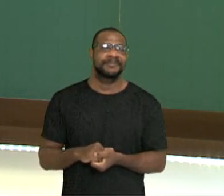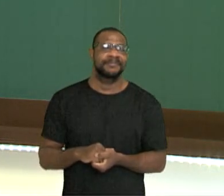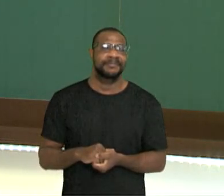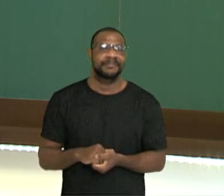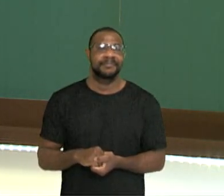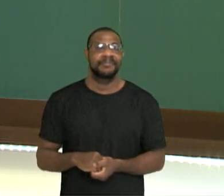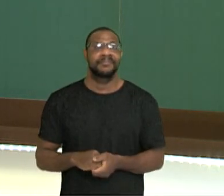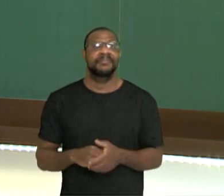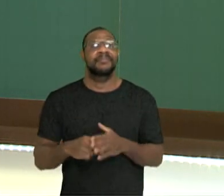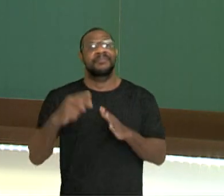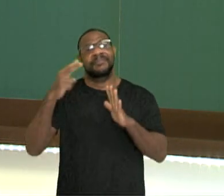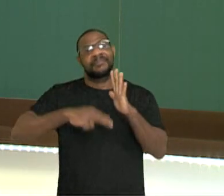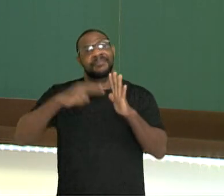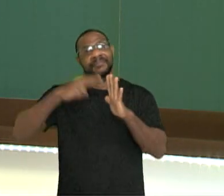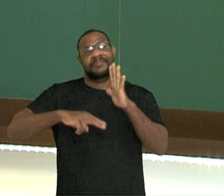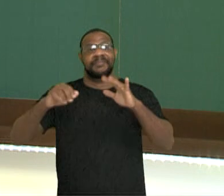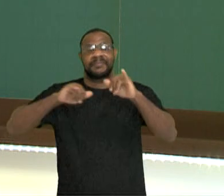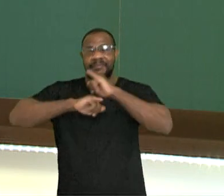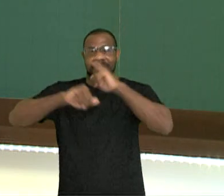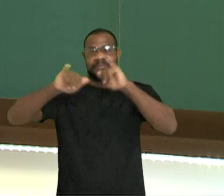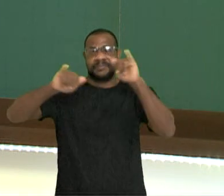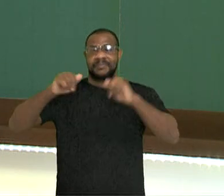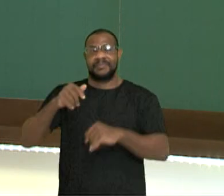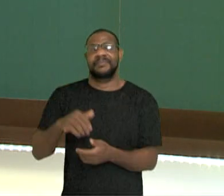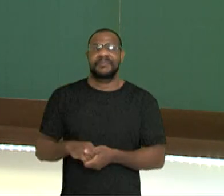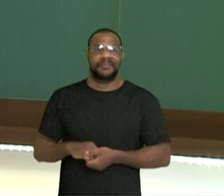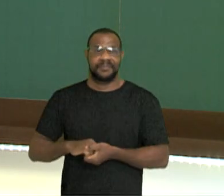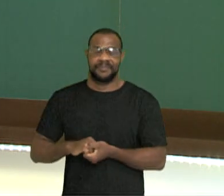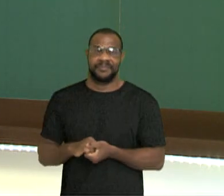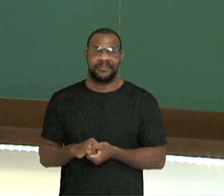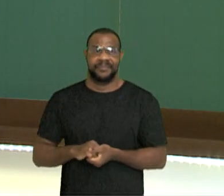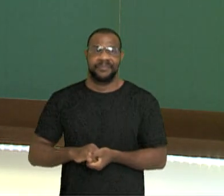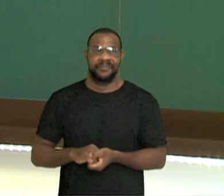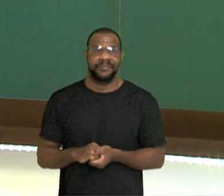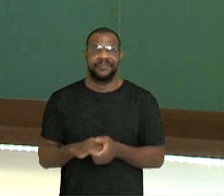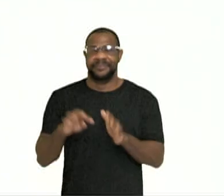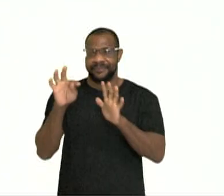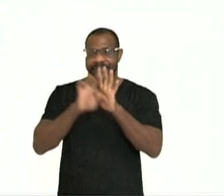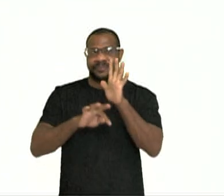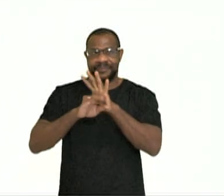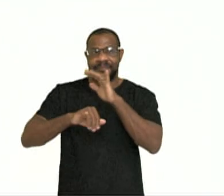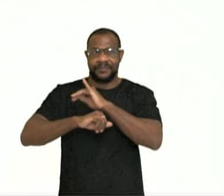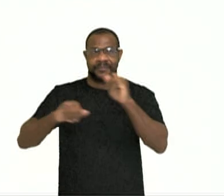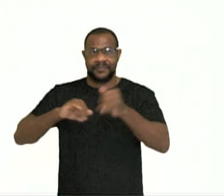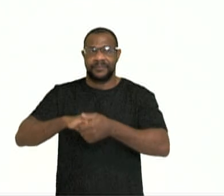Vamos ler aqui o trecho de uma notícia. Observe lá, então, nós temos a nossa manchete.